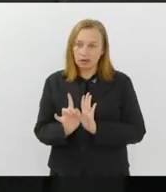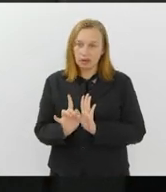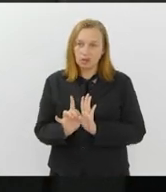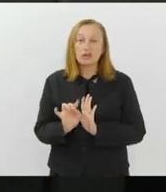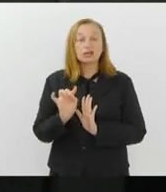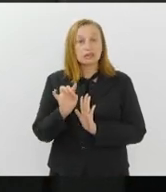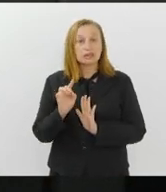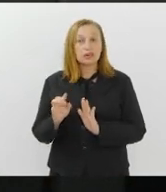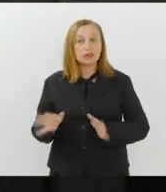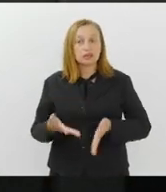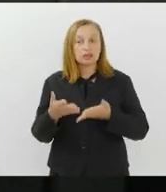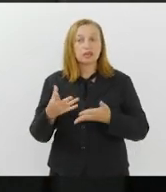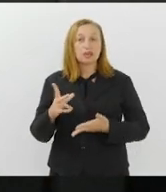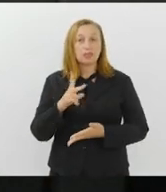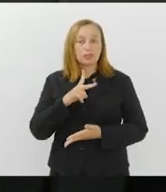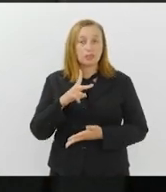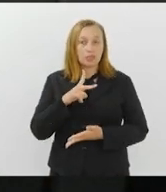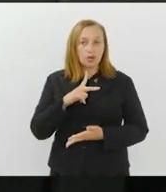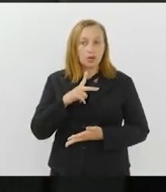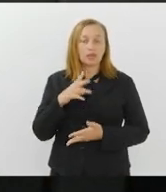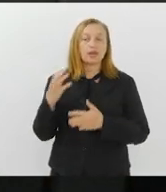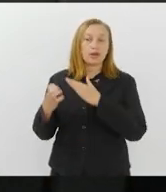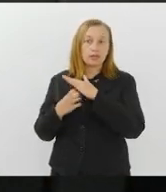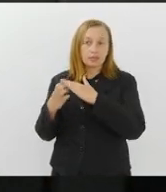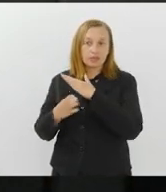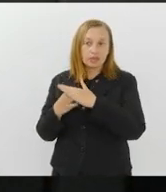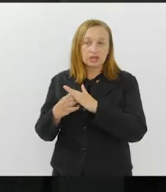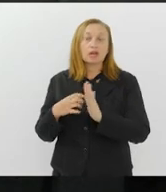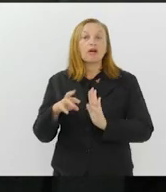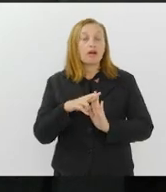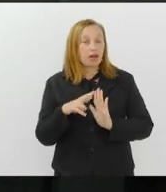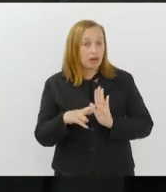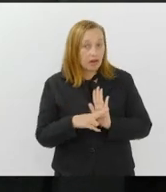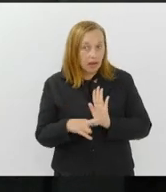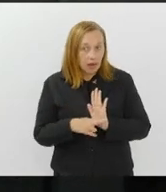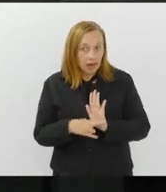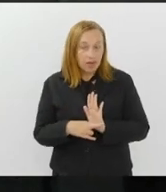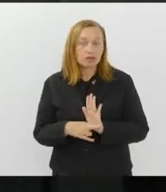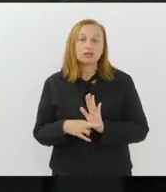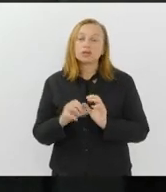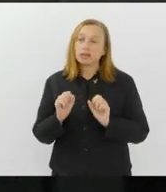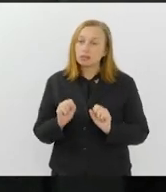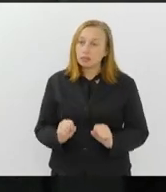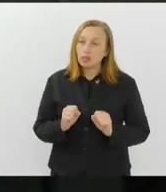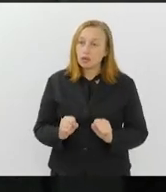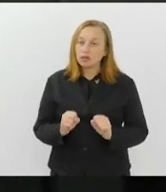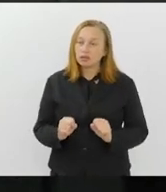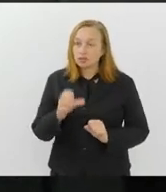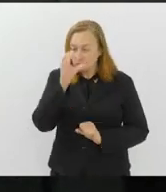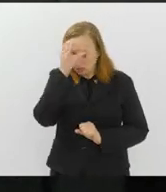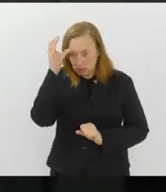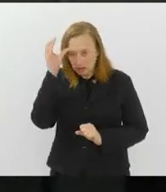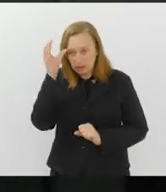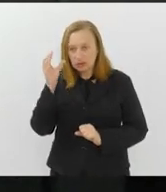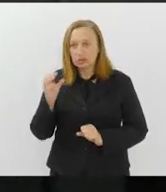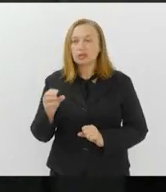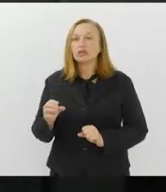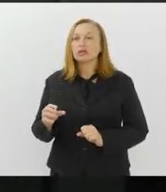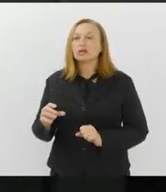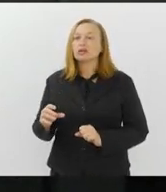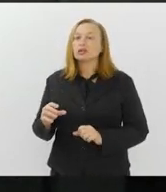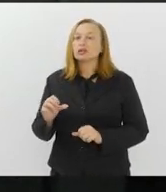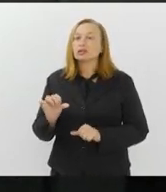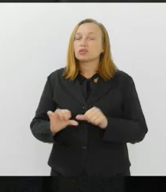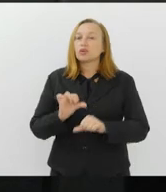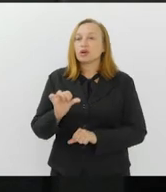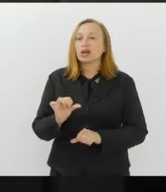uma iniciativa da própria agência, através da sua norma, que possibilita que o beneficiário possa partir de um plano e procurar